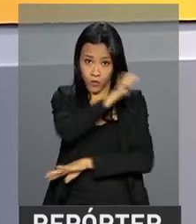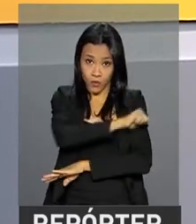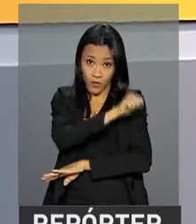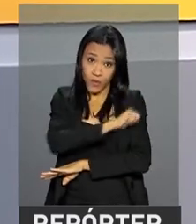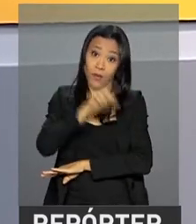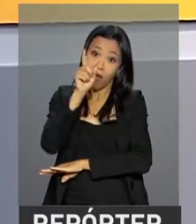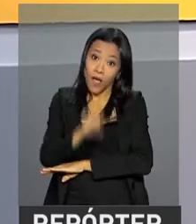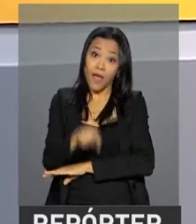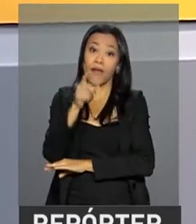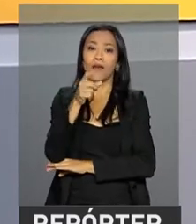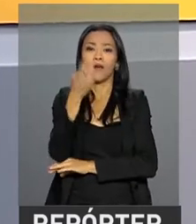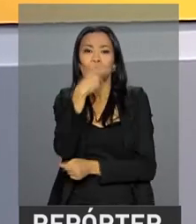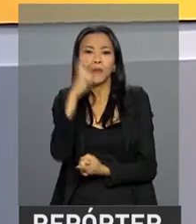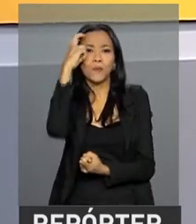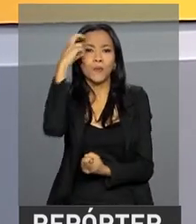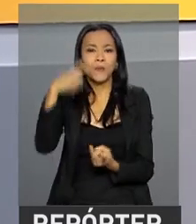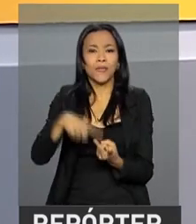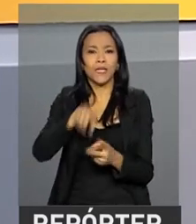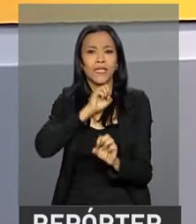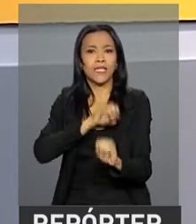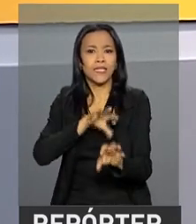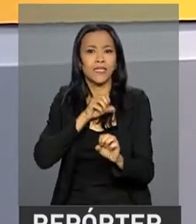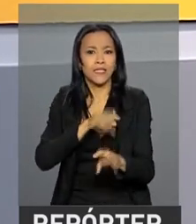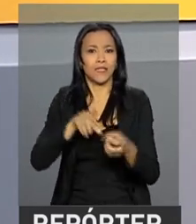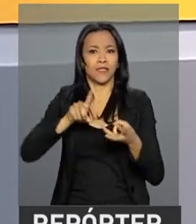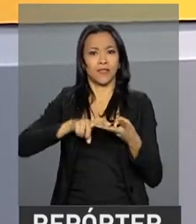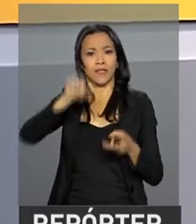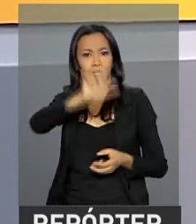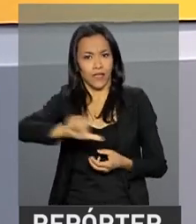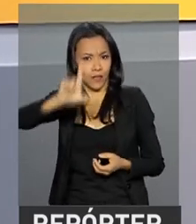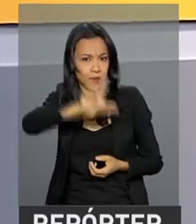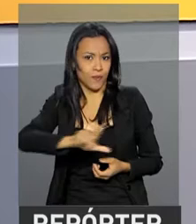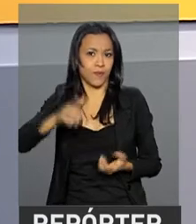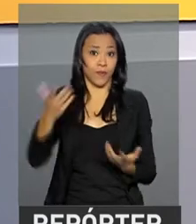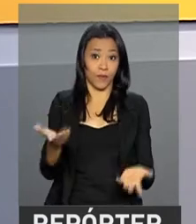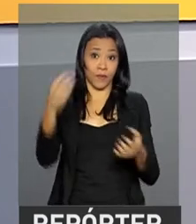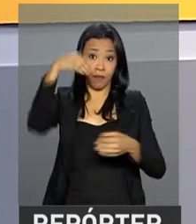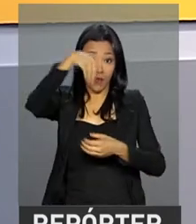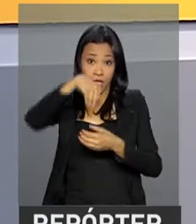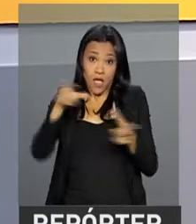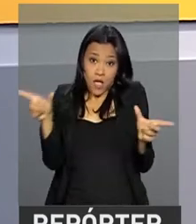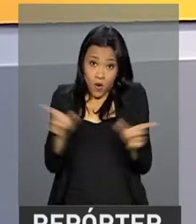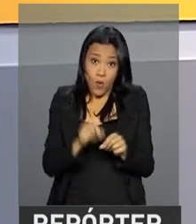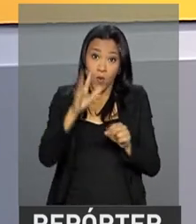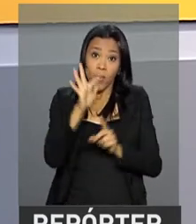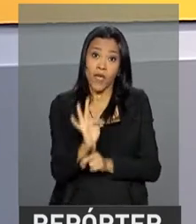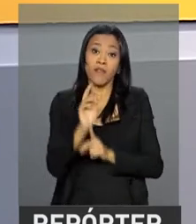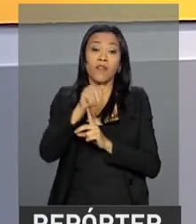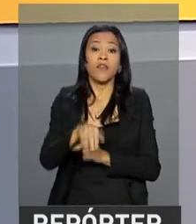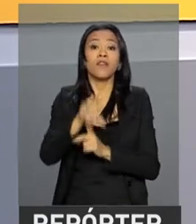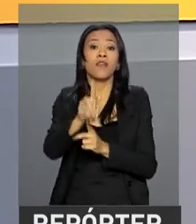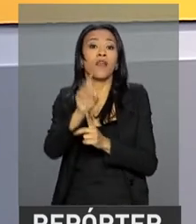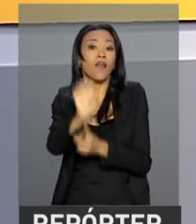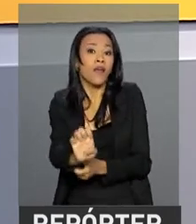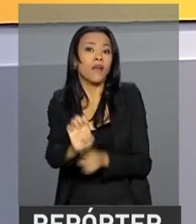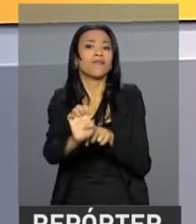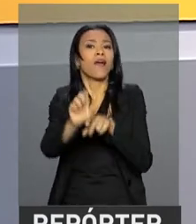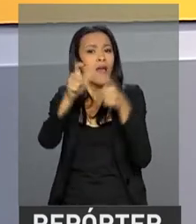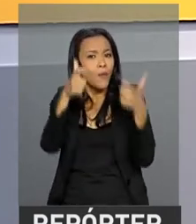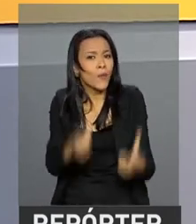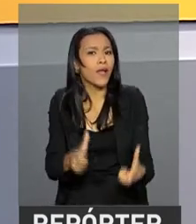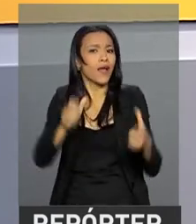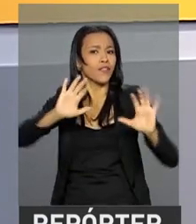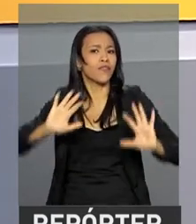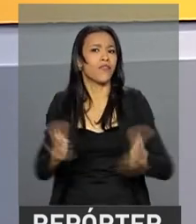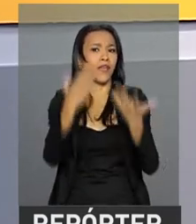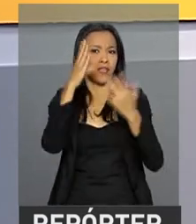cultura, literatura e educação. No estande do Fundo Nacional de Desenvolvimento da Educação, a Bienal também é lugar de